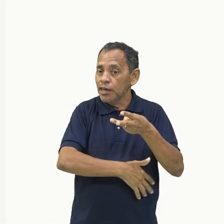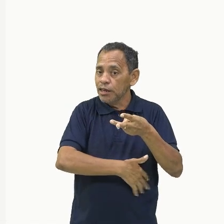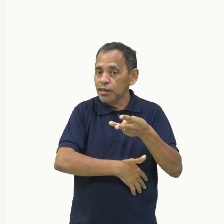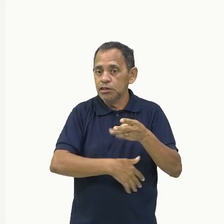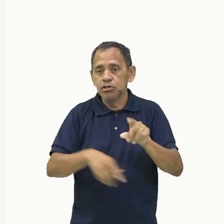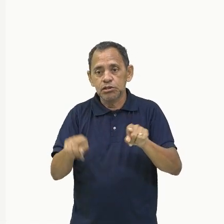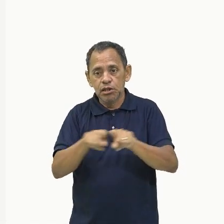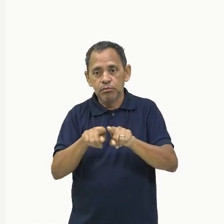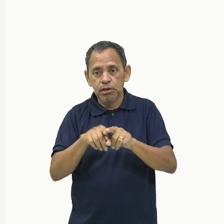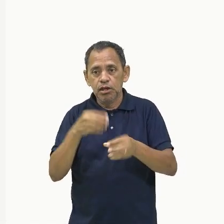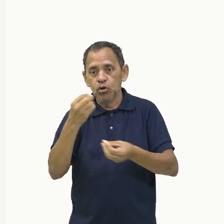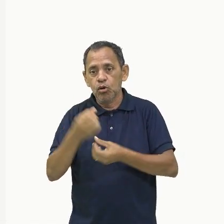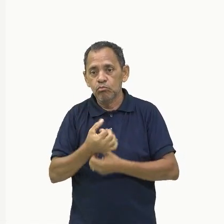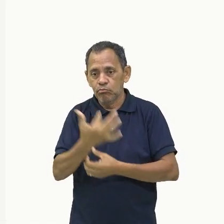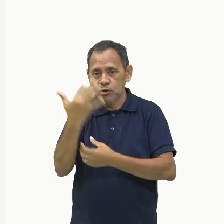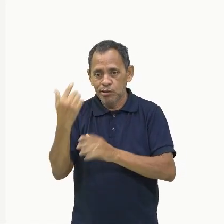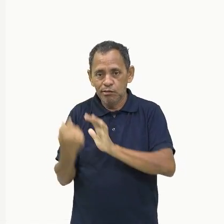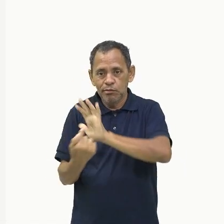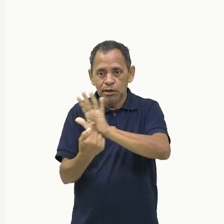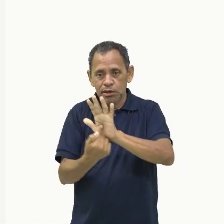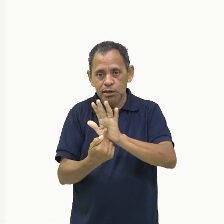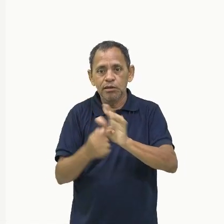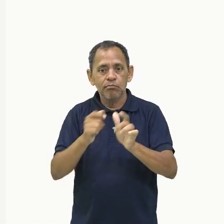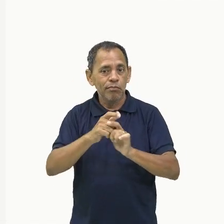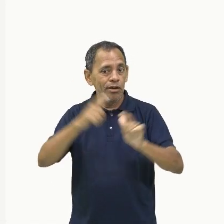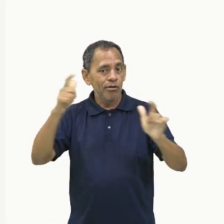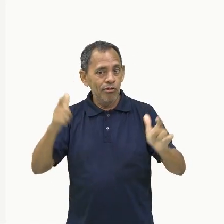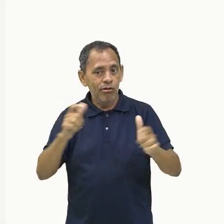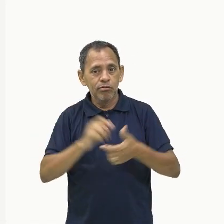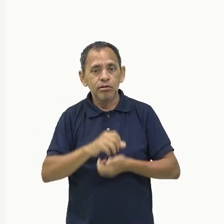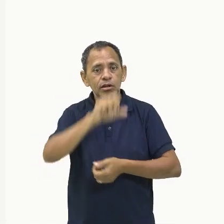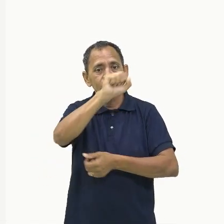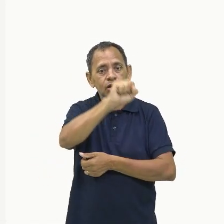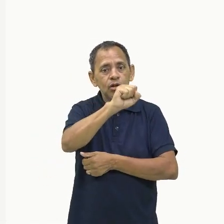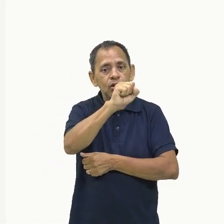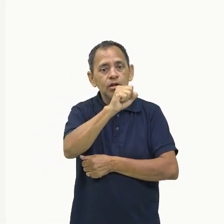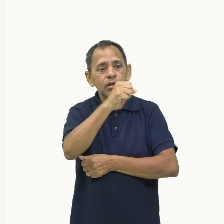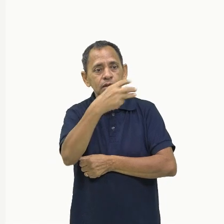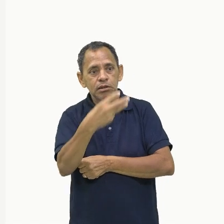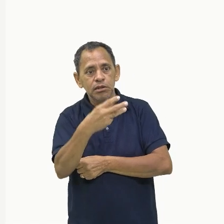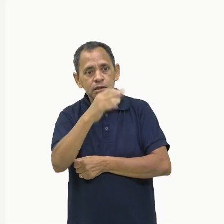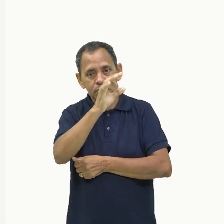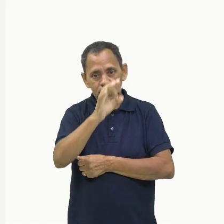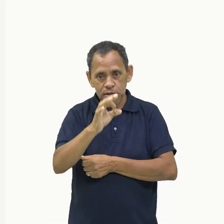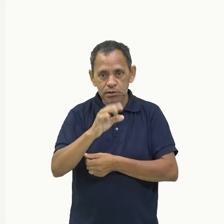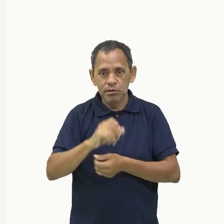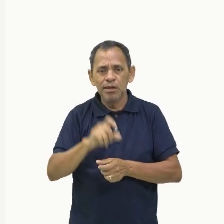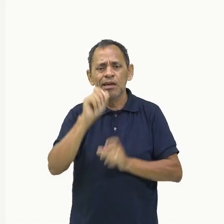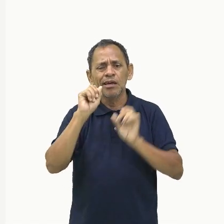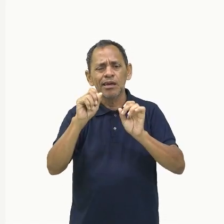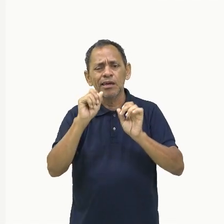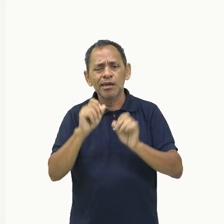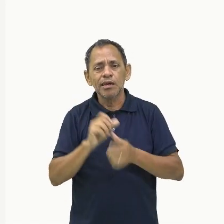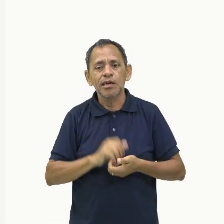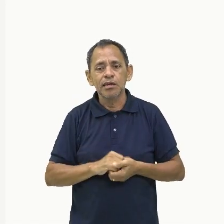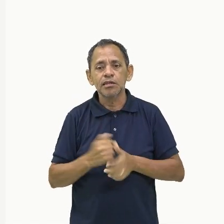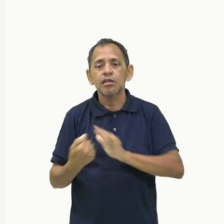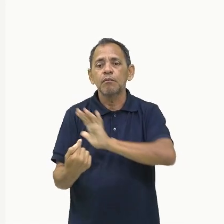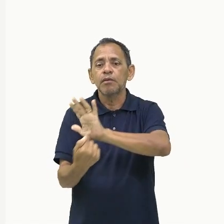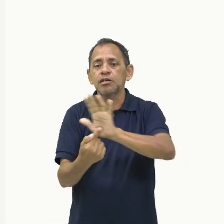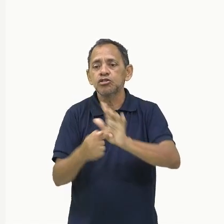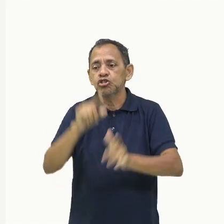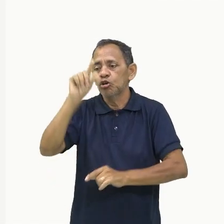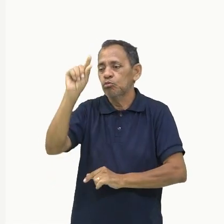de água entre os órgãos aqui listados, cerca de 86%. E quem é que está apresentando a